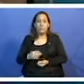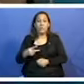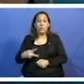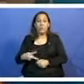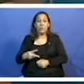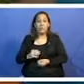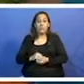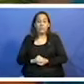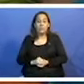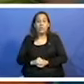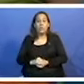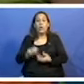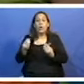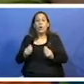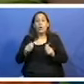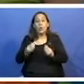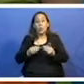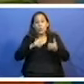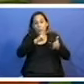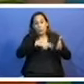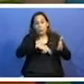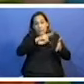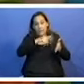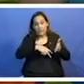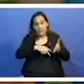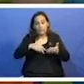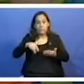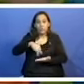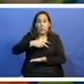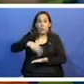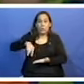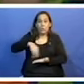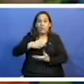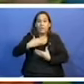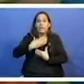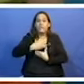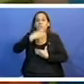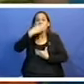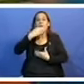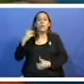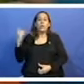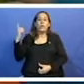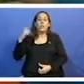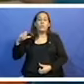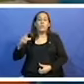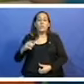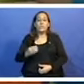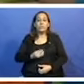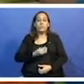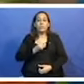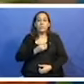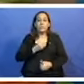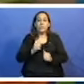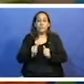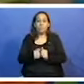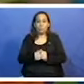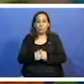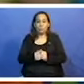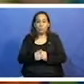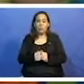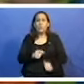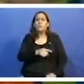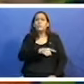2. Como vimos no cordel, o baile da girafa, os animais conseguem conviver. De seu ponto de